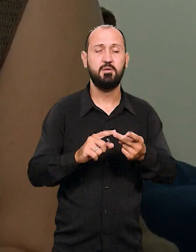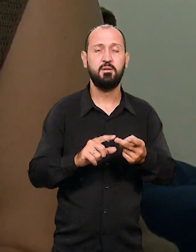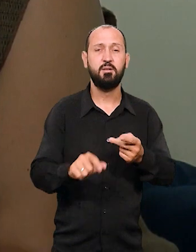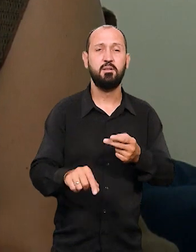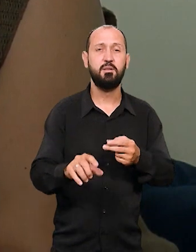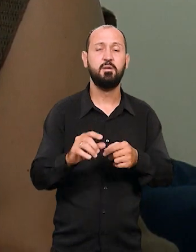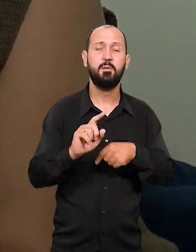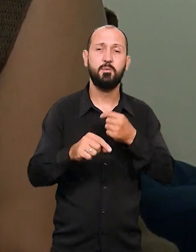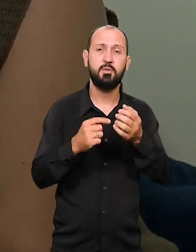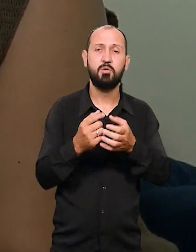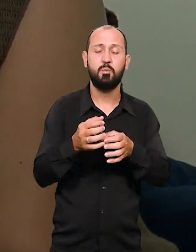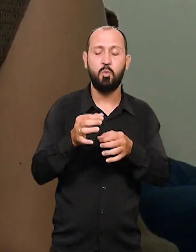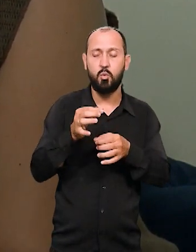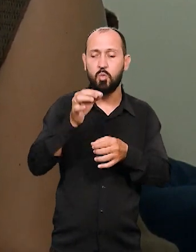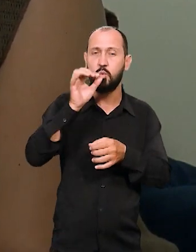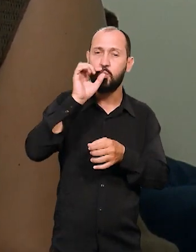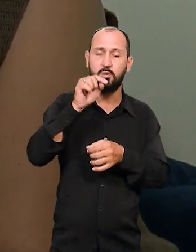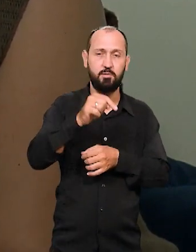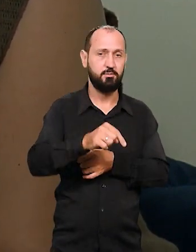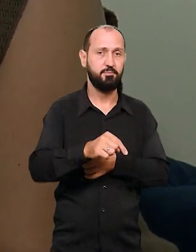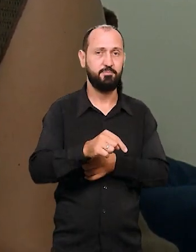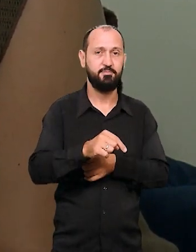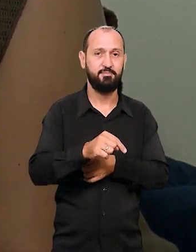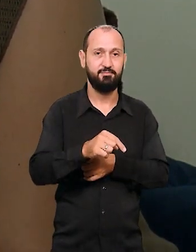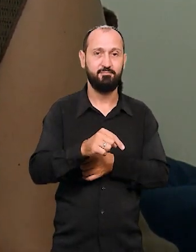e quando ela nasceu ela tomou xarope.